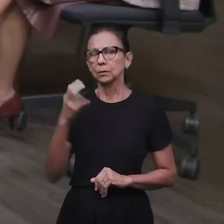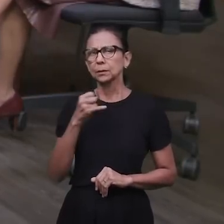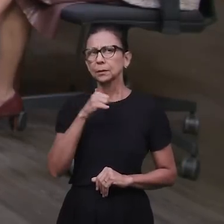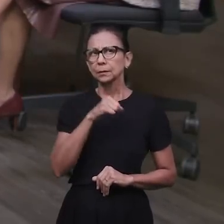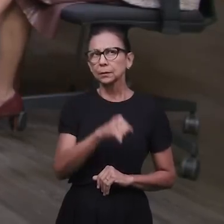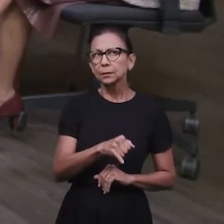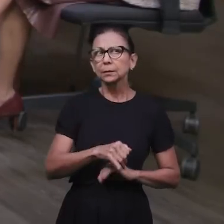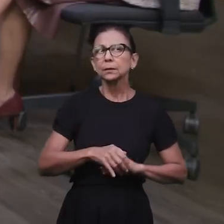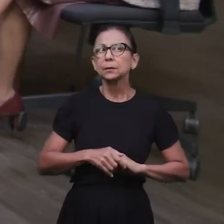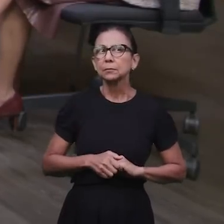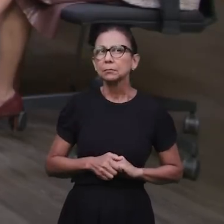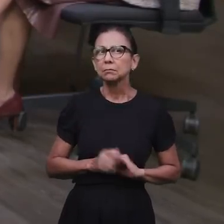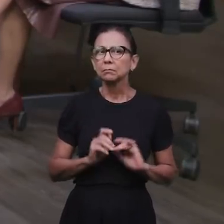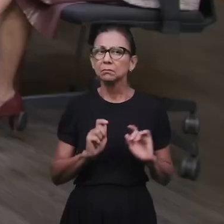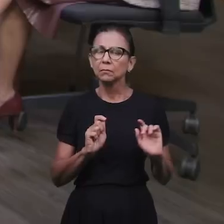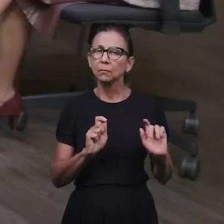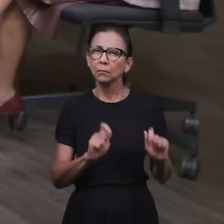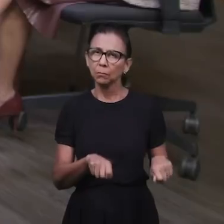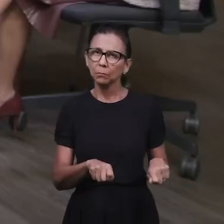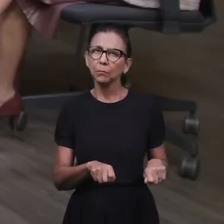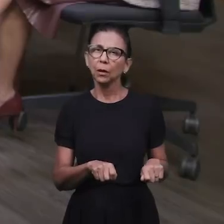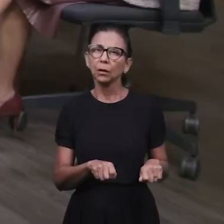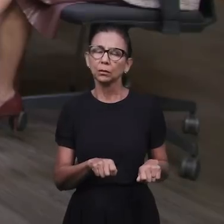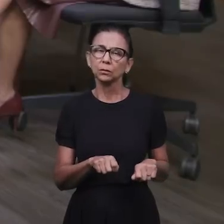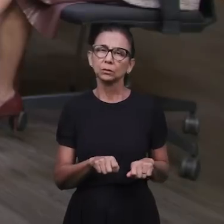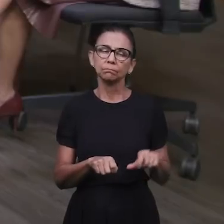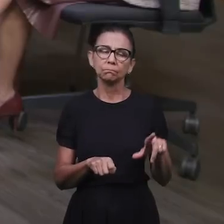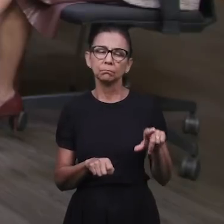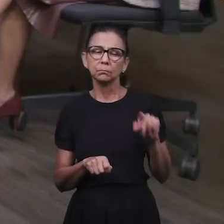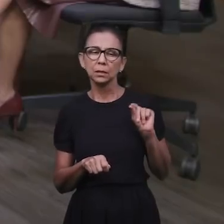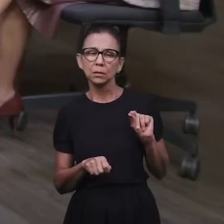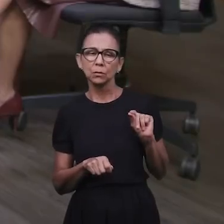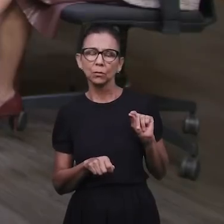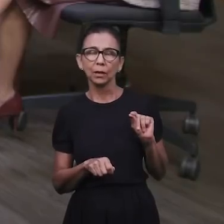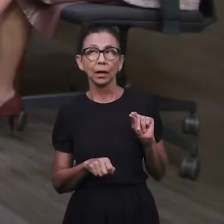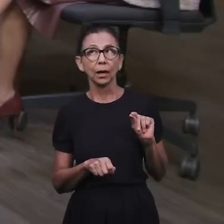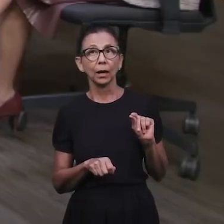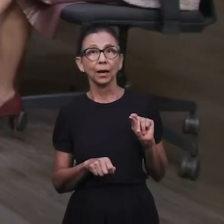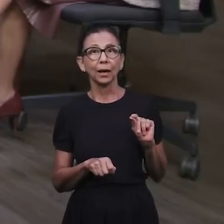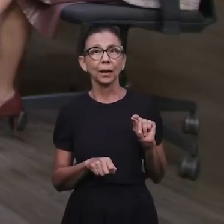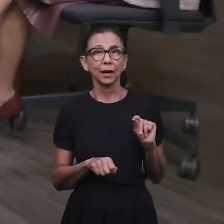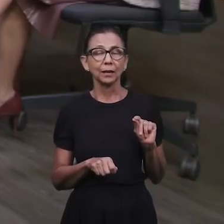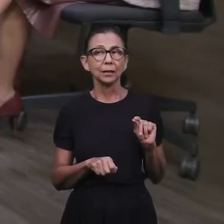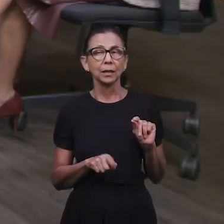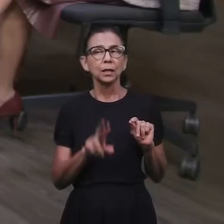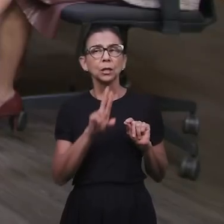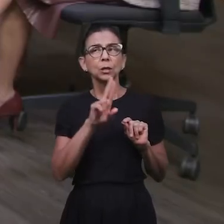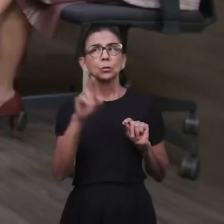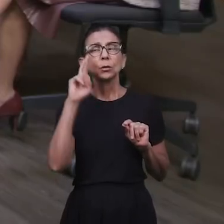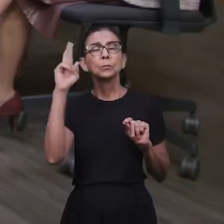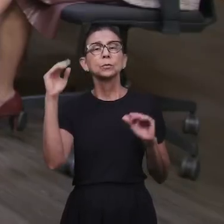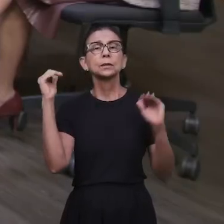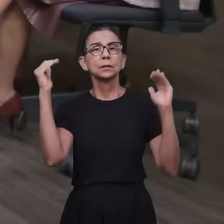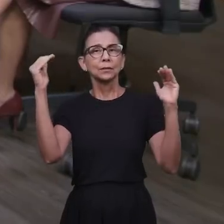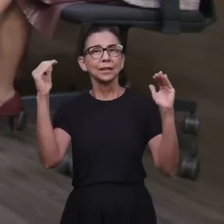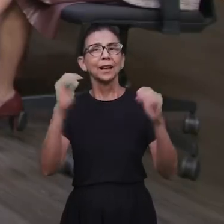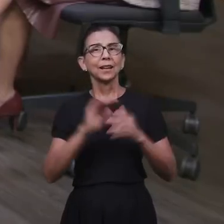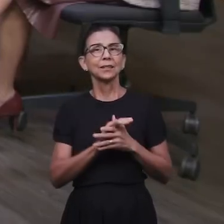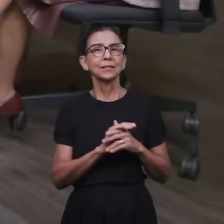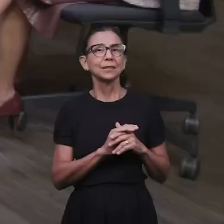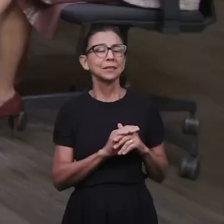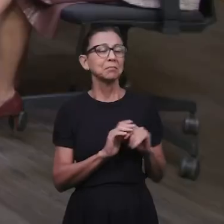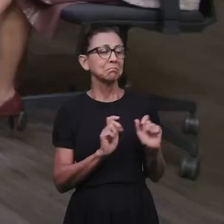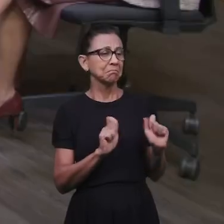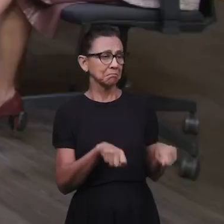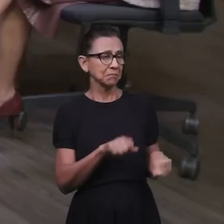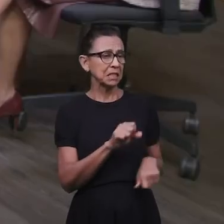lícito, é lícito? É. Mas o nome do Senhor vai ser glorificado? Faça. Se não